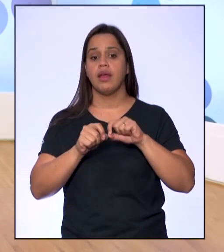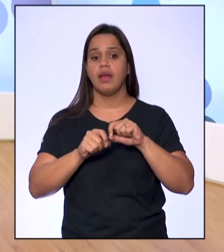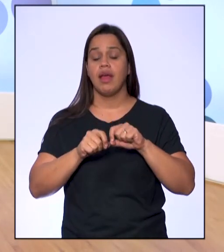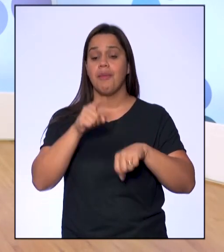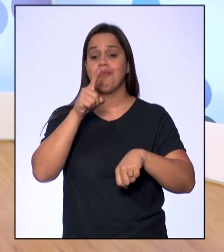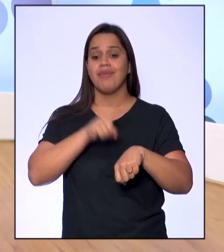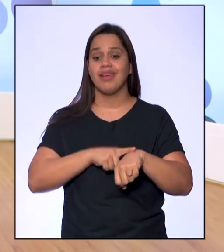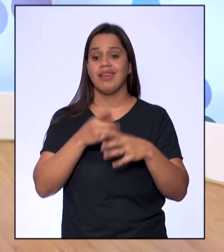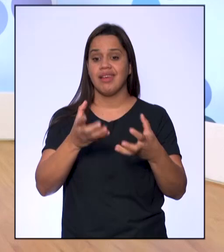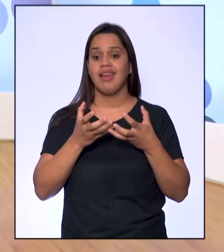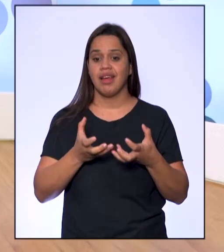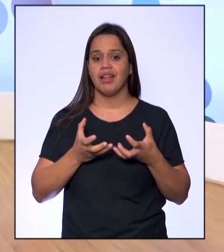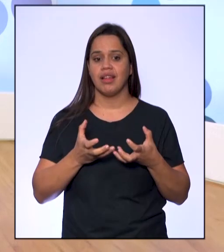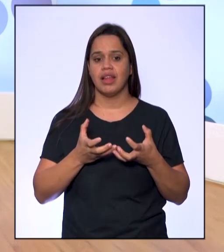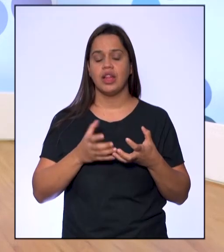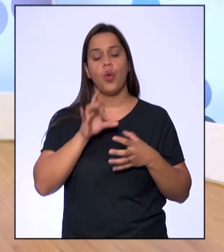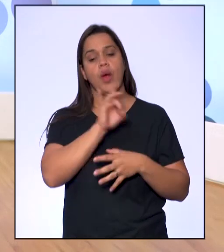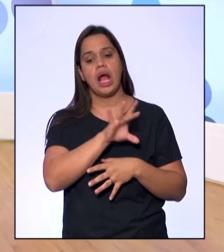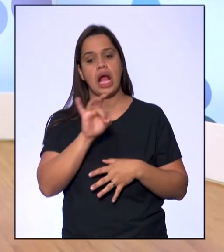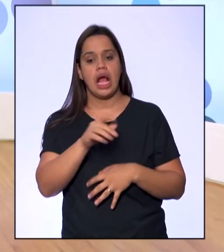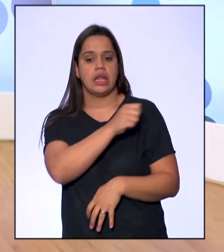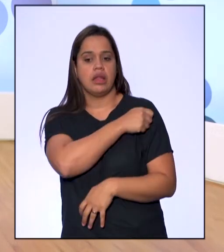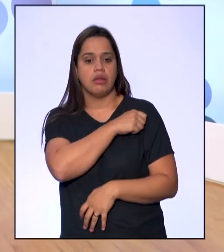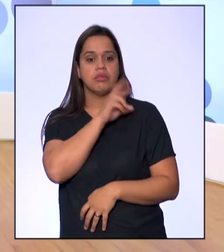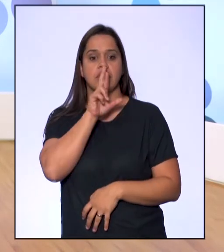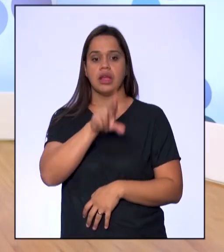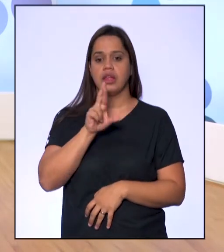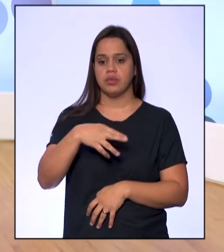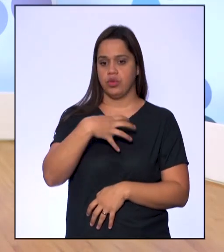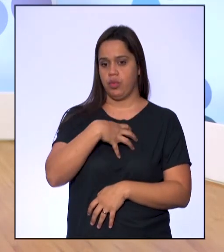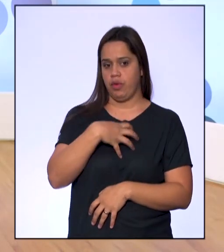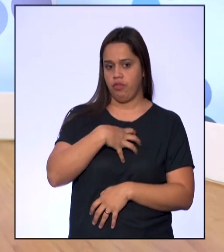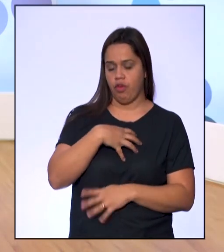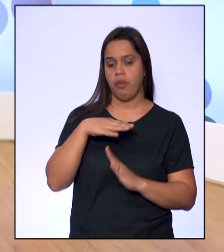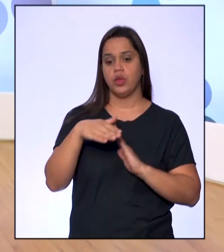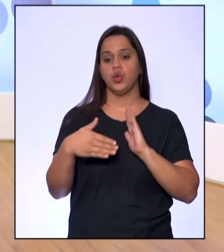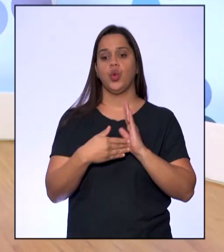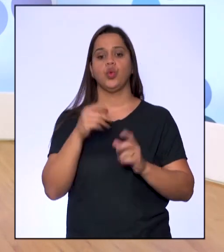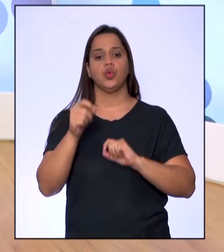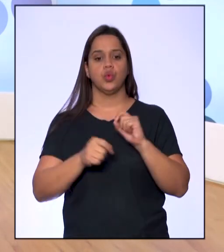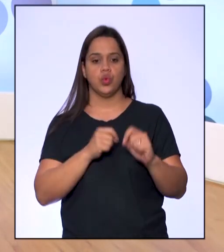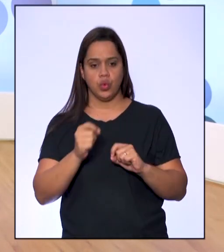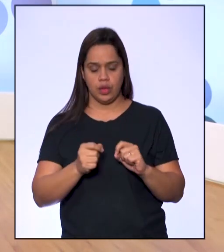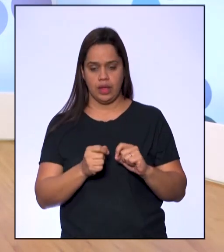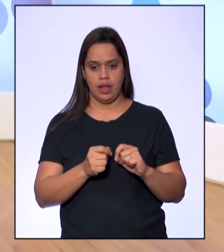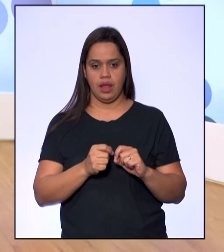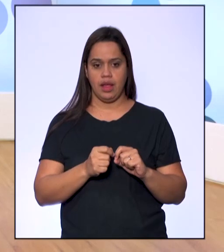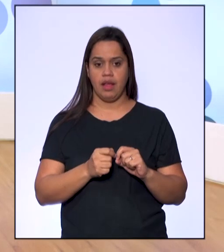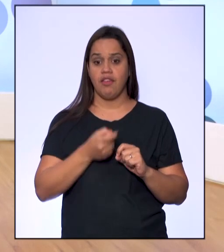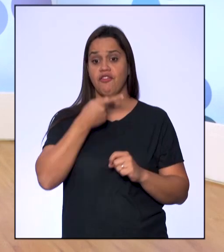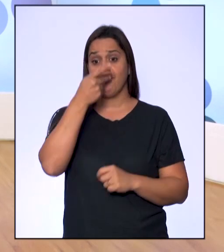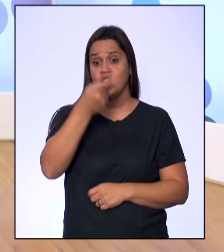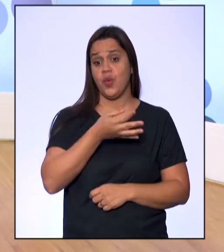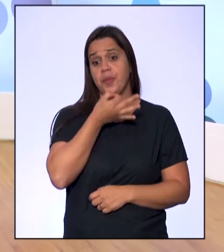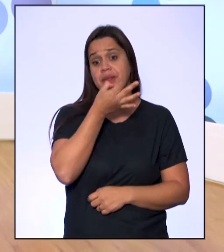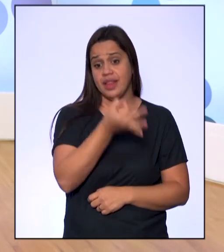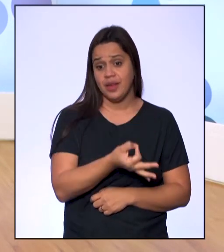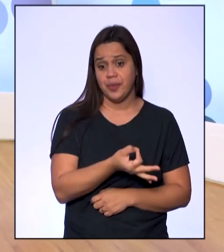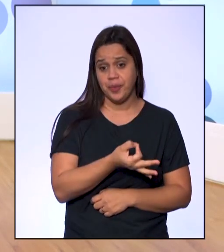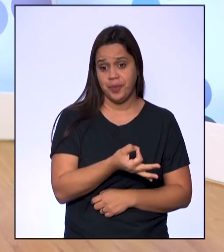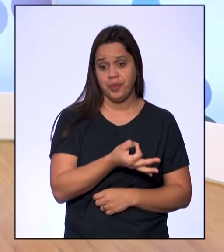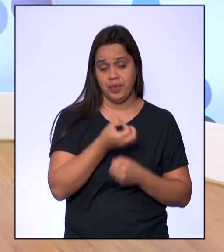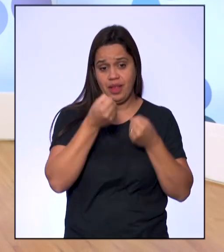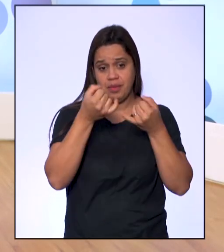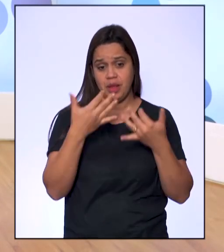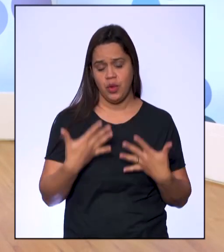um respondeu, né, de uma forma e todos, né, emitiram a sua opinião. O que